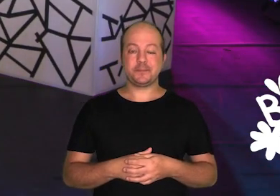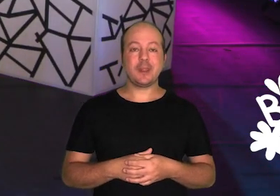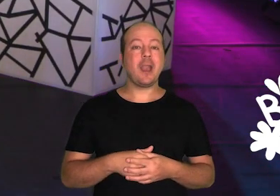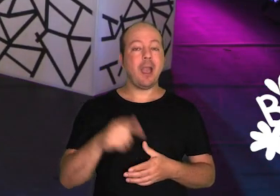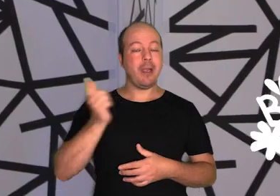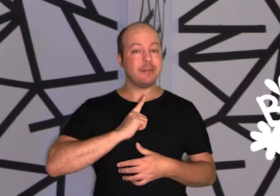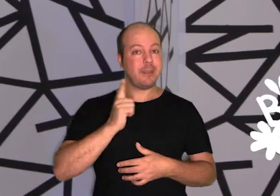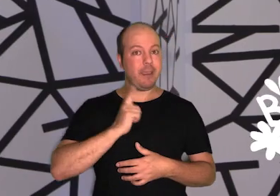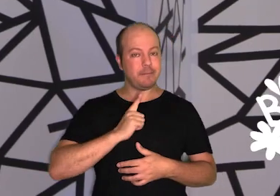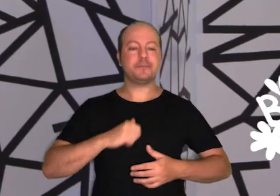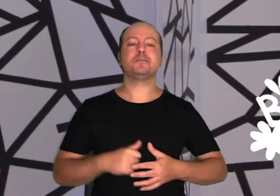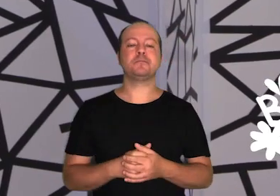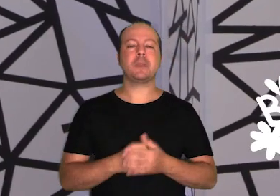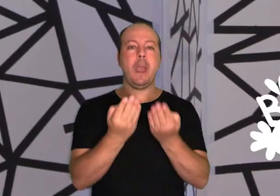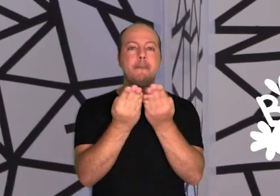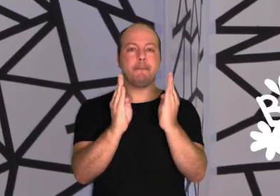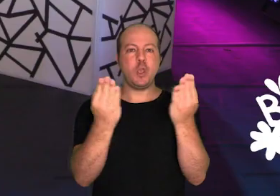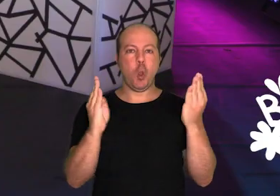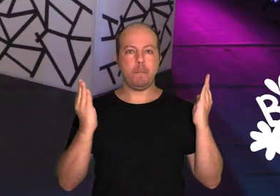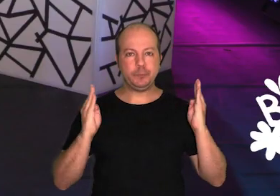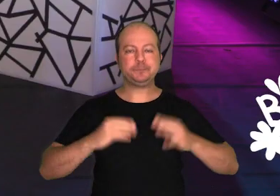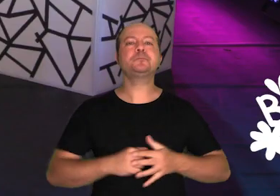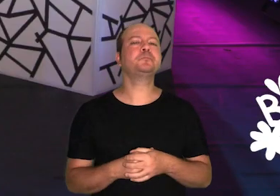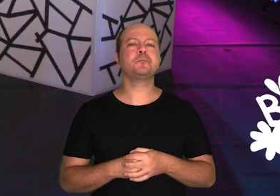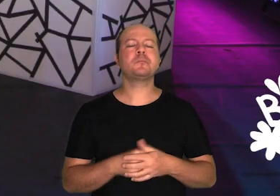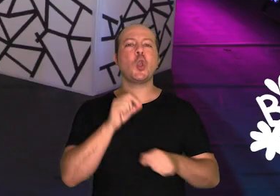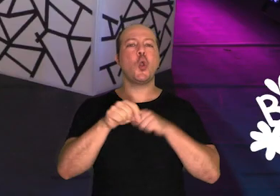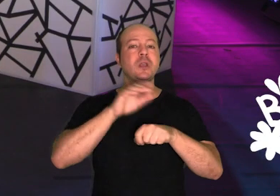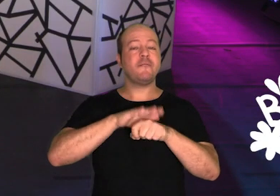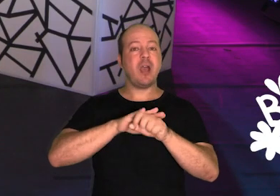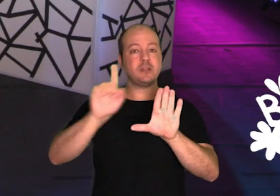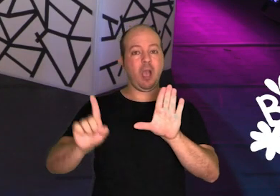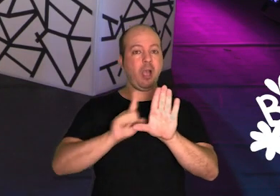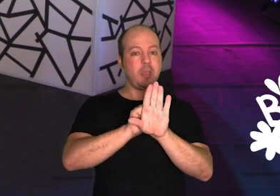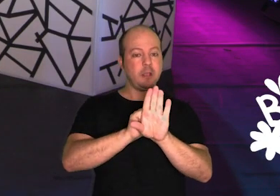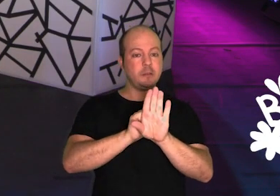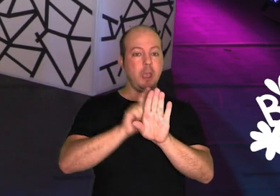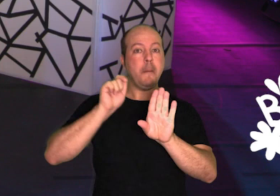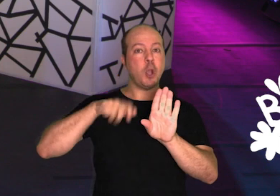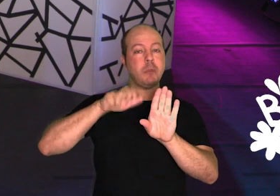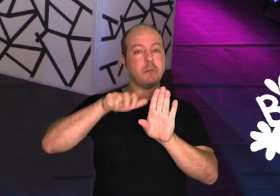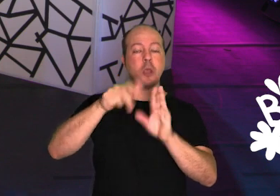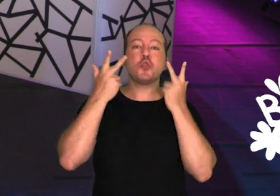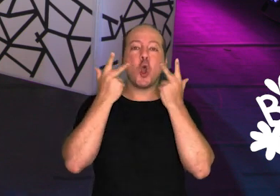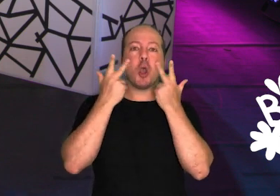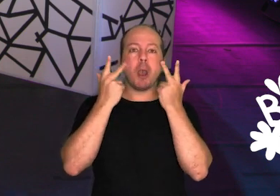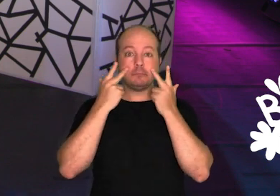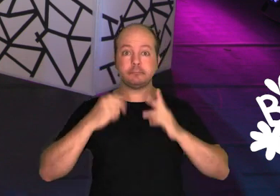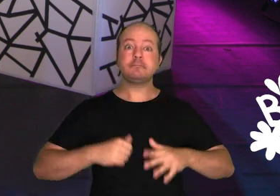Temos aqui um biombo. O que se faz atrás de um biombo? Pode-se andar, normalmente.